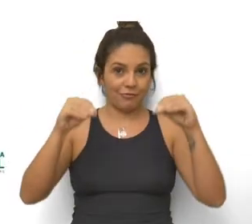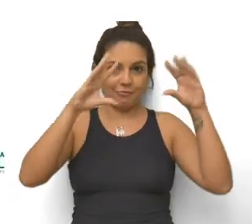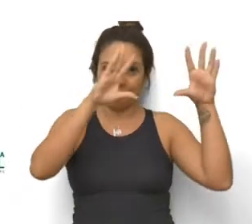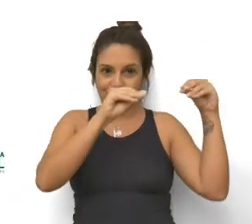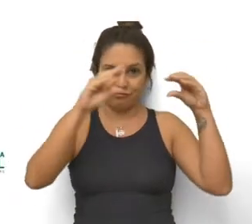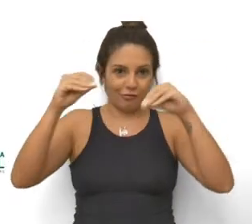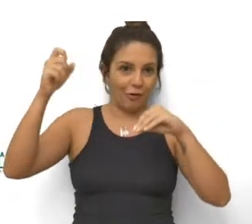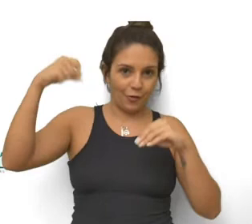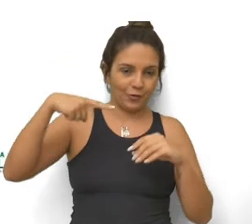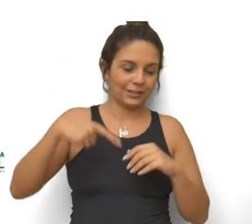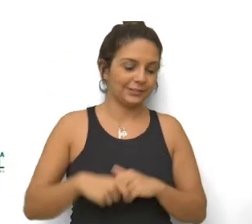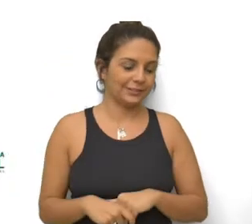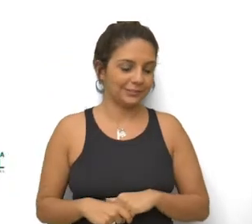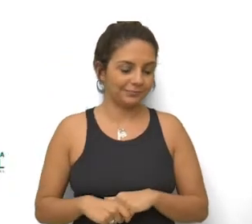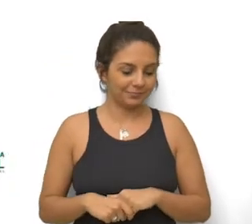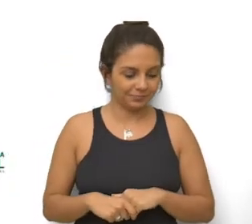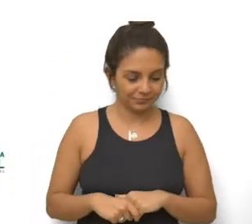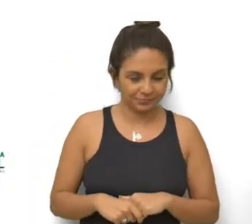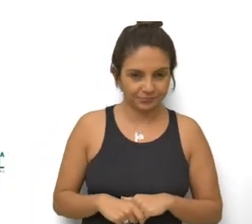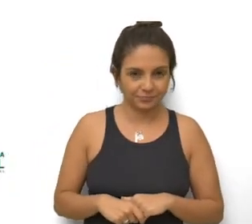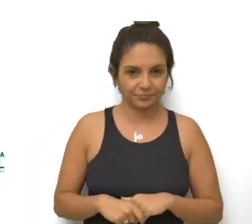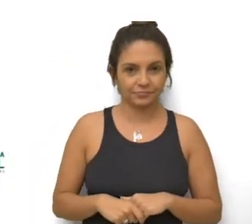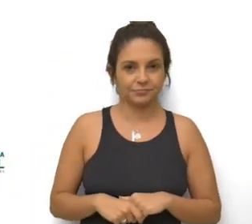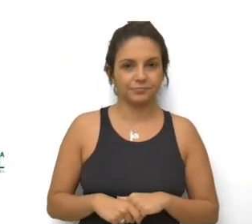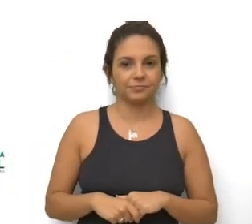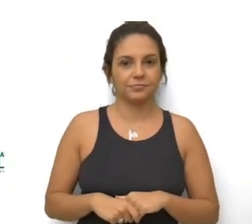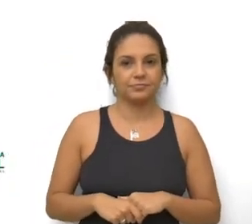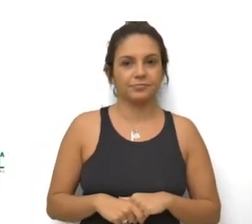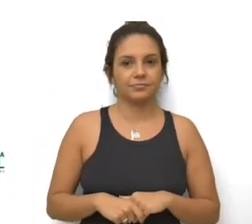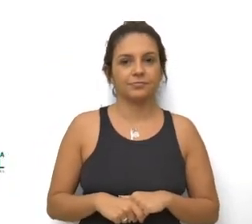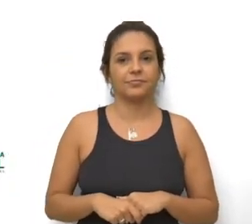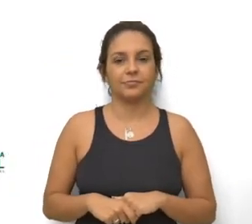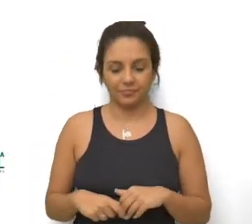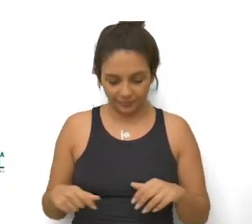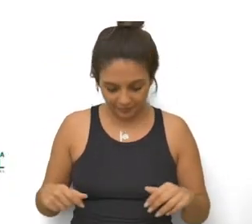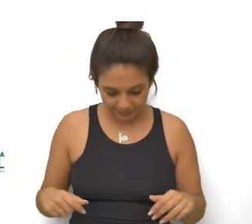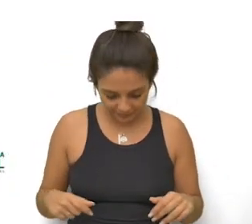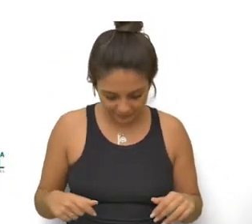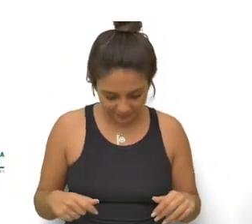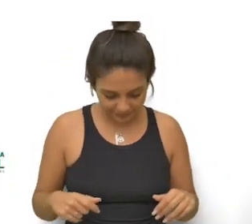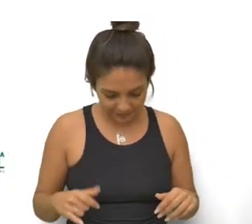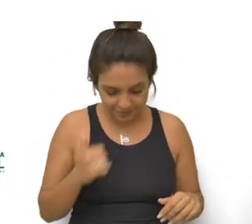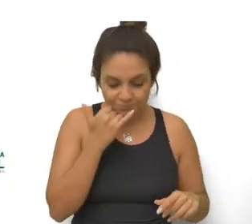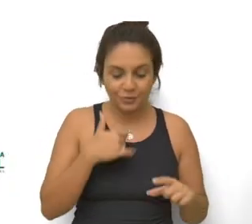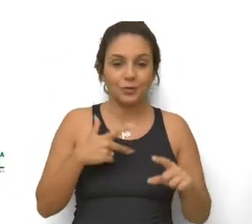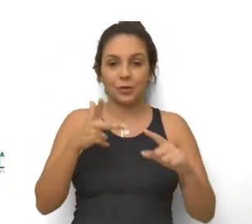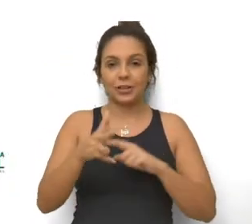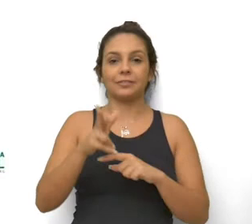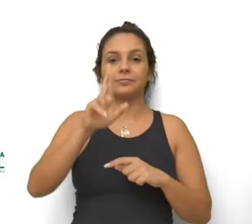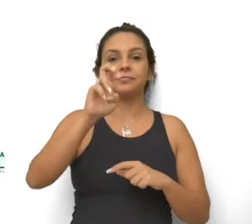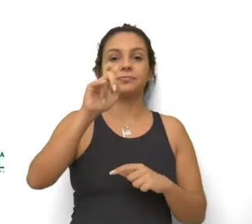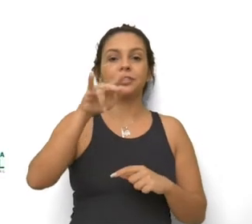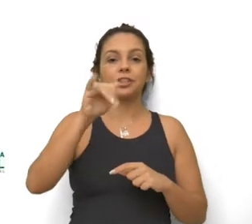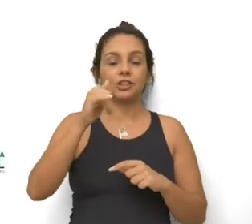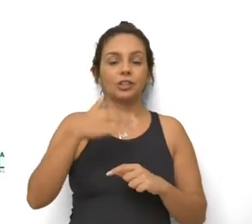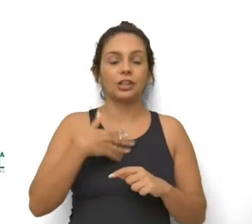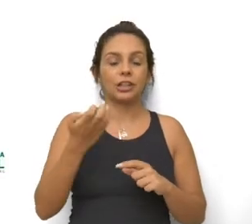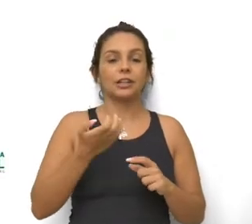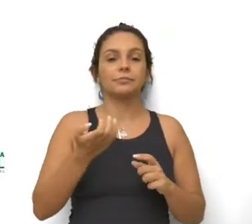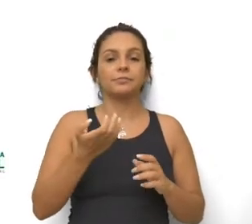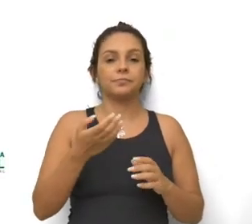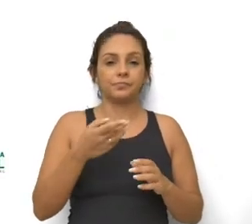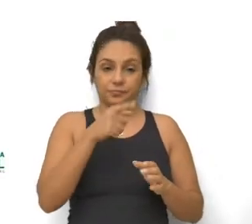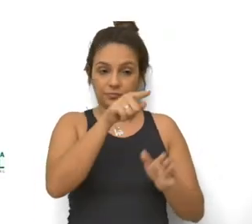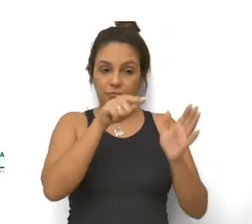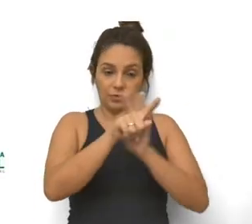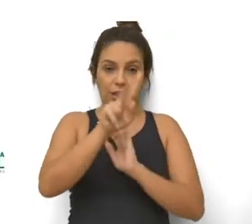vezes. Aí a gente decidiu parar aquela leitura, fazer outra coisa. Desculpe. Regina, agora eu queria passar